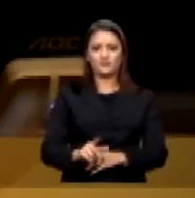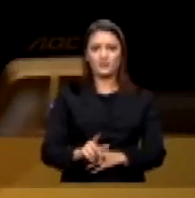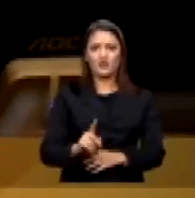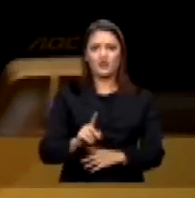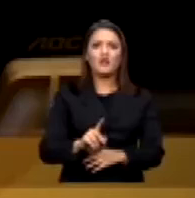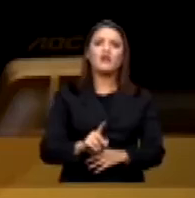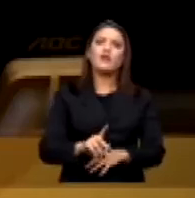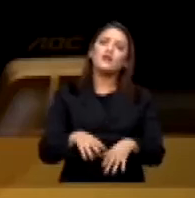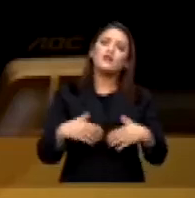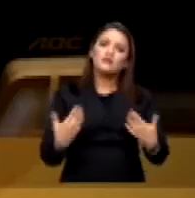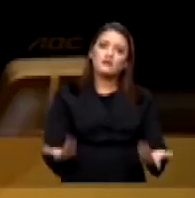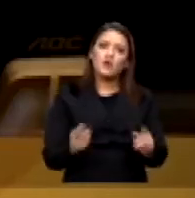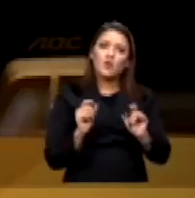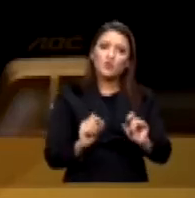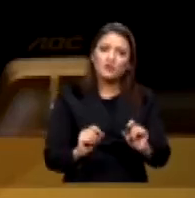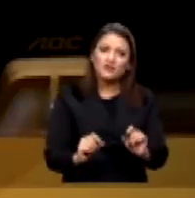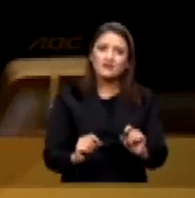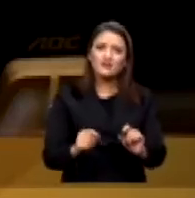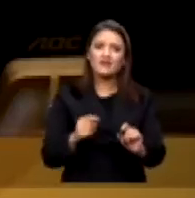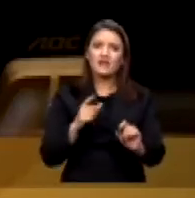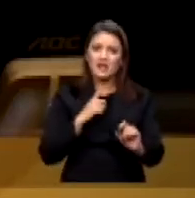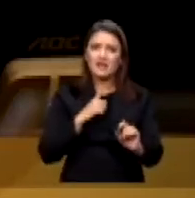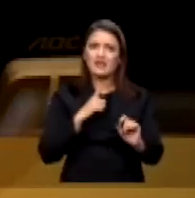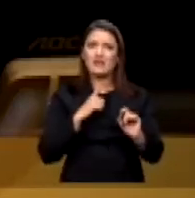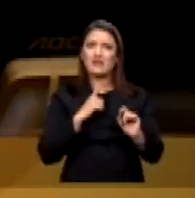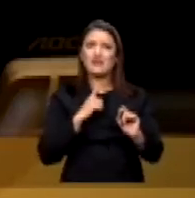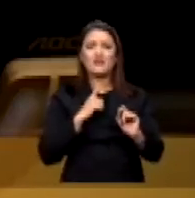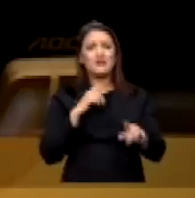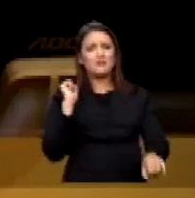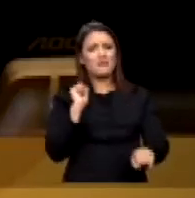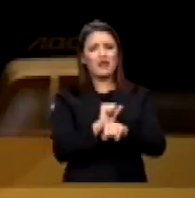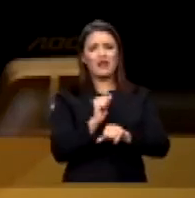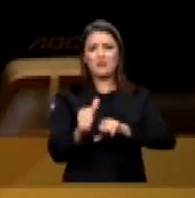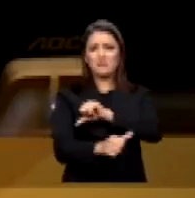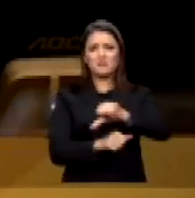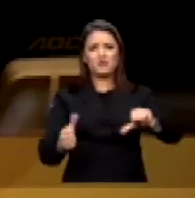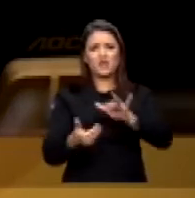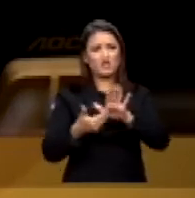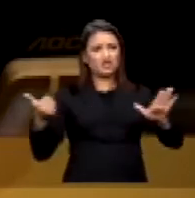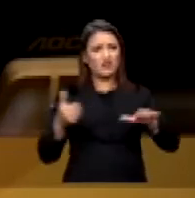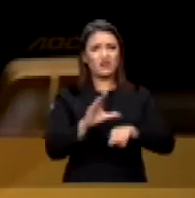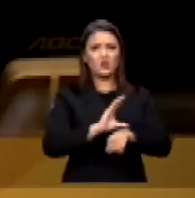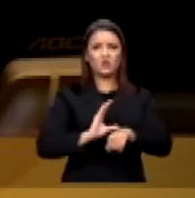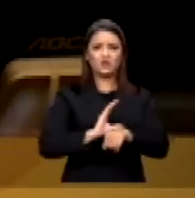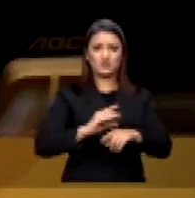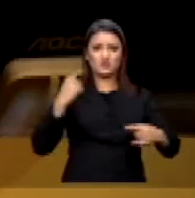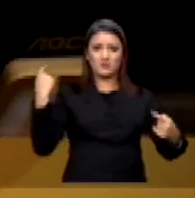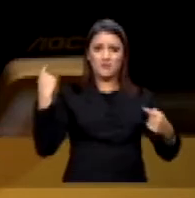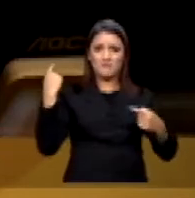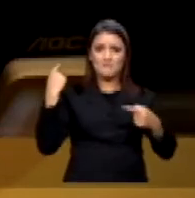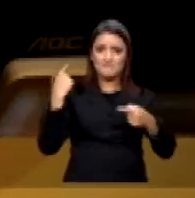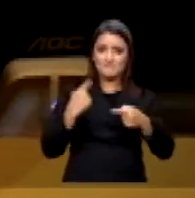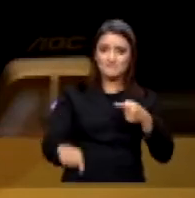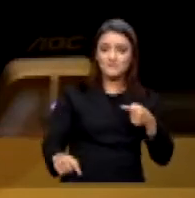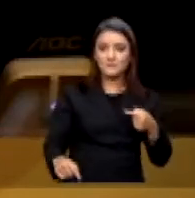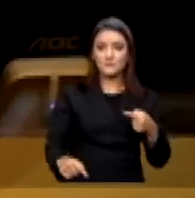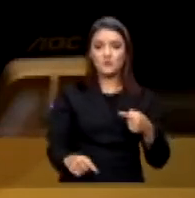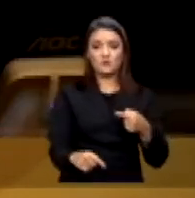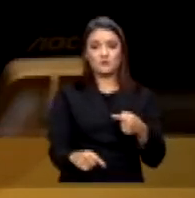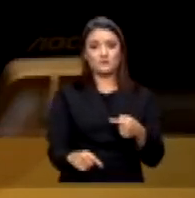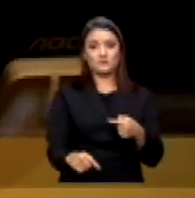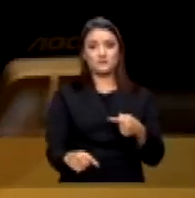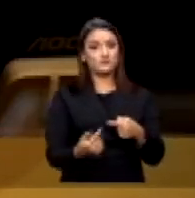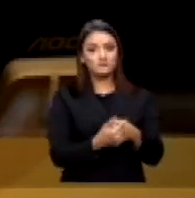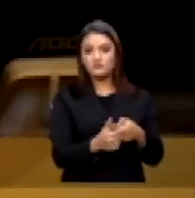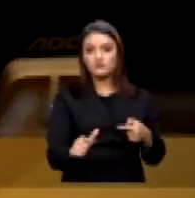estado absoluto. E declinarmos aqui, encerrarmos, tirarmos da Constituição essa proibição que ela